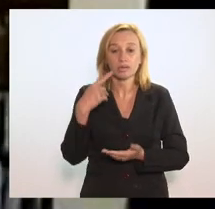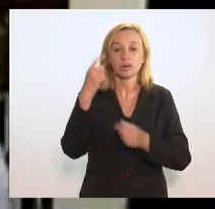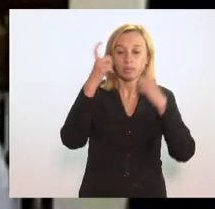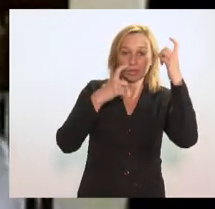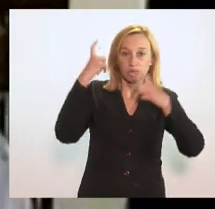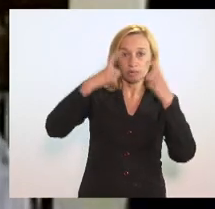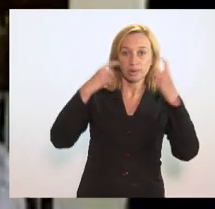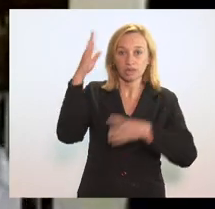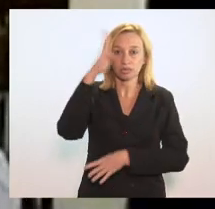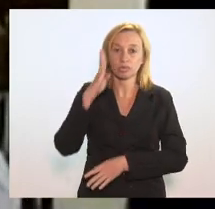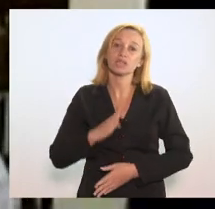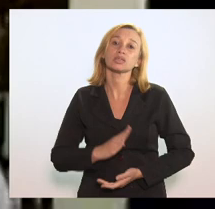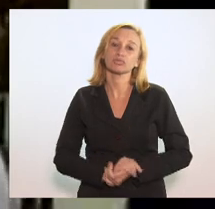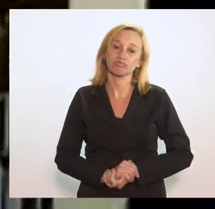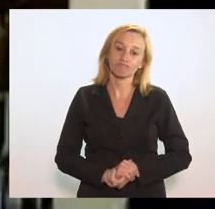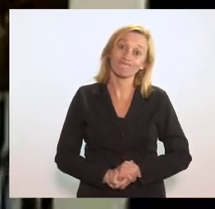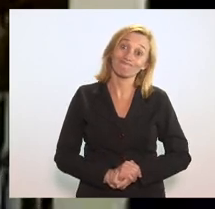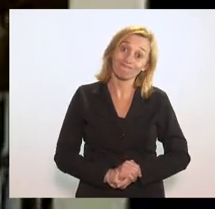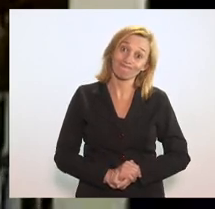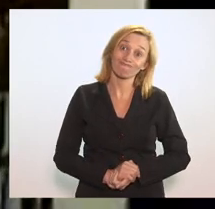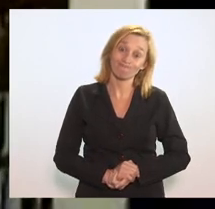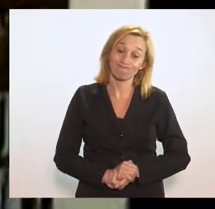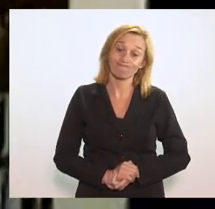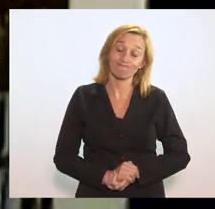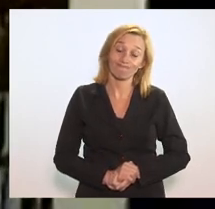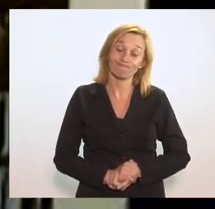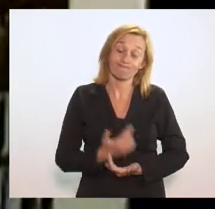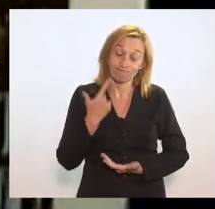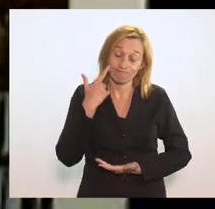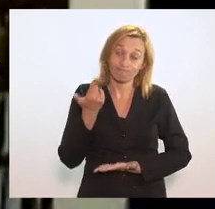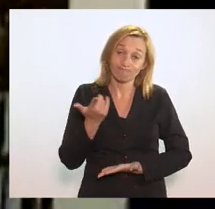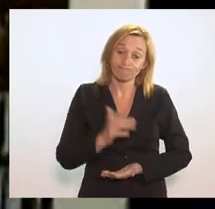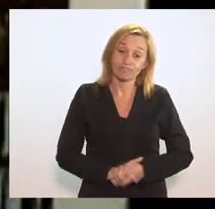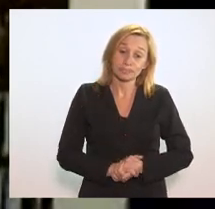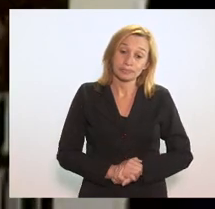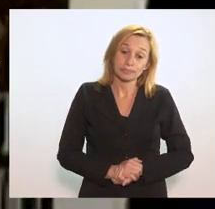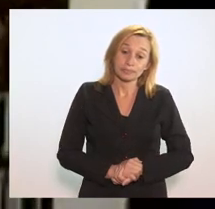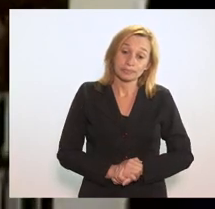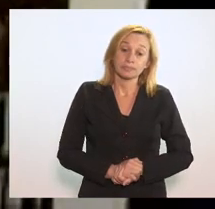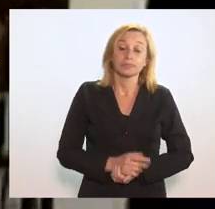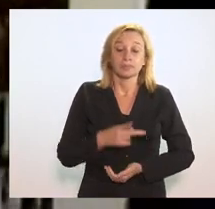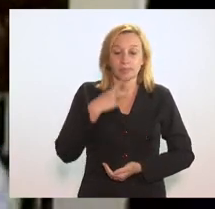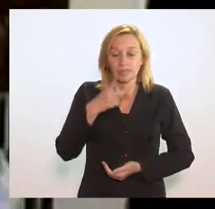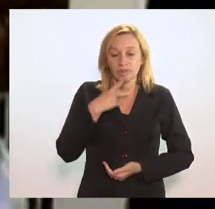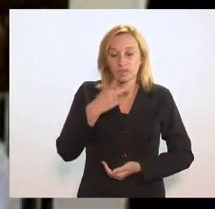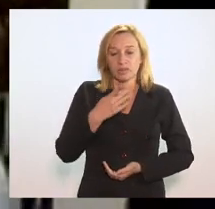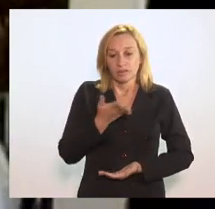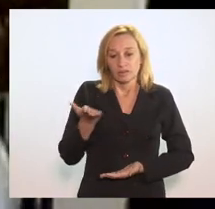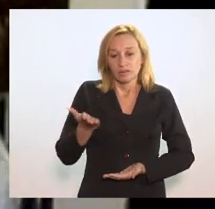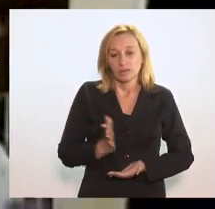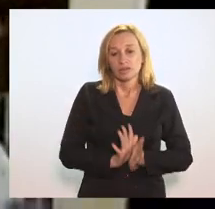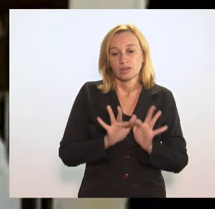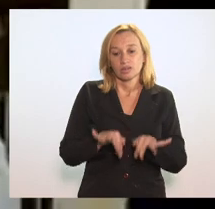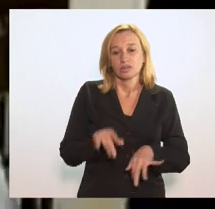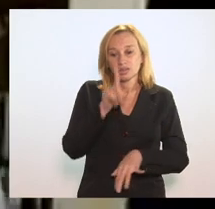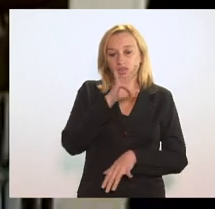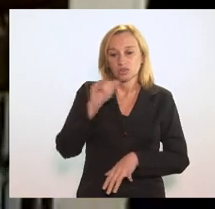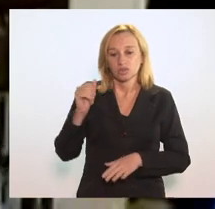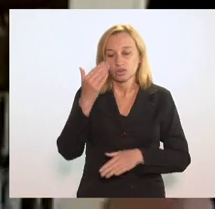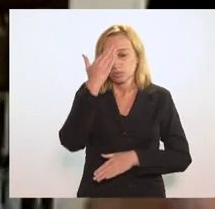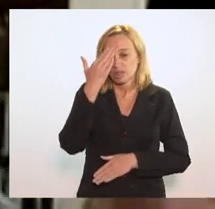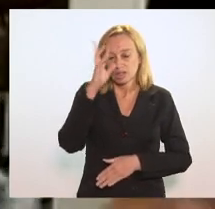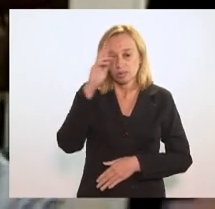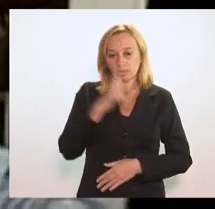o Brasil. Olha aí a coisa como é. São essas minhas considerações pelo dia de hoje. Muito